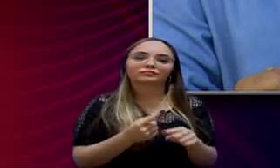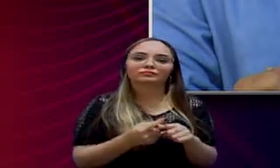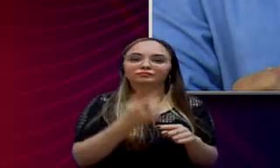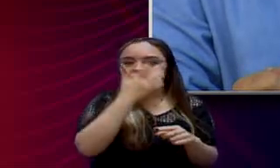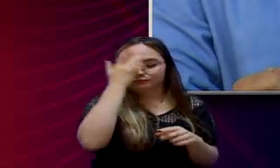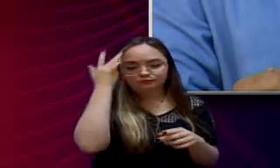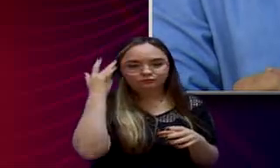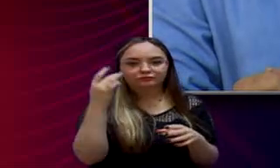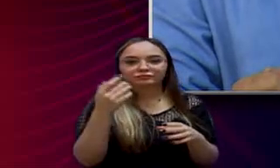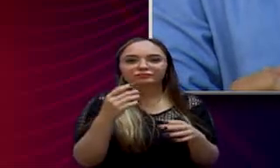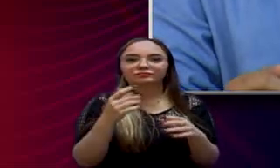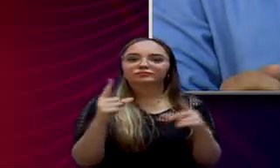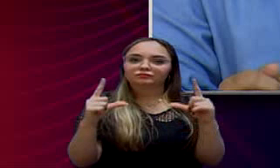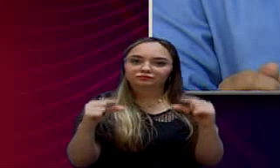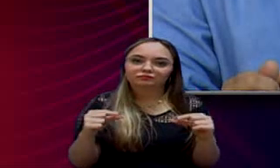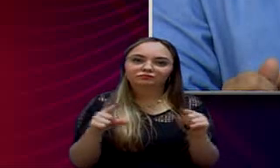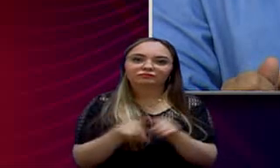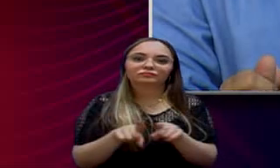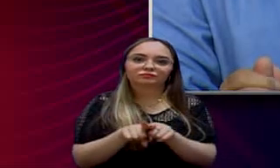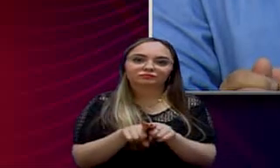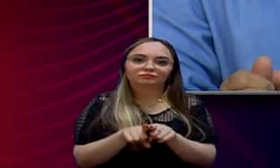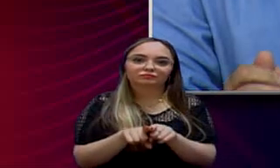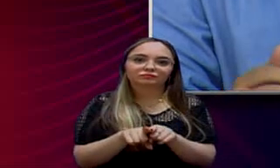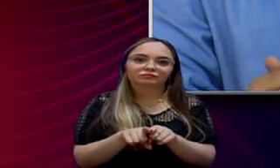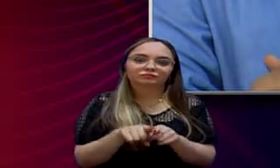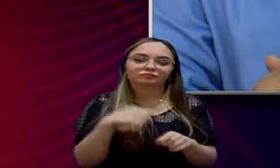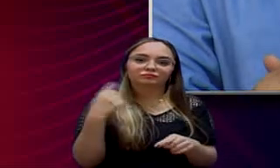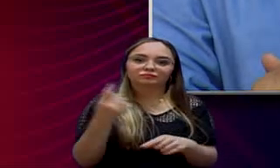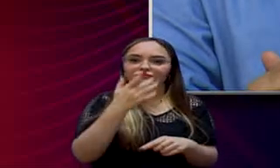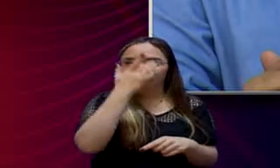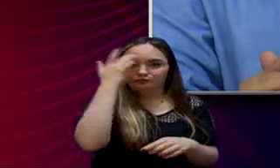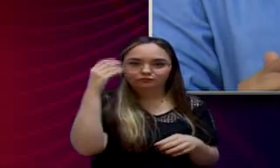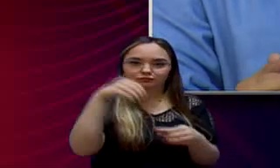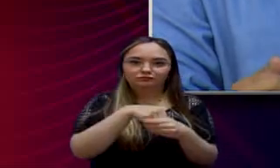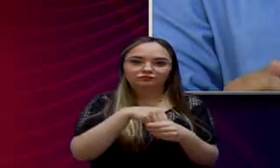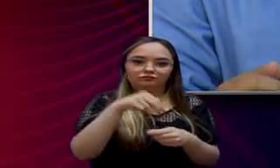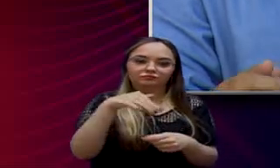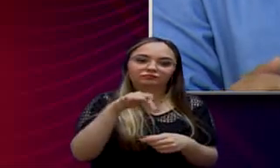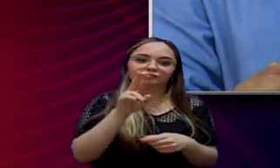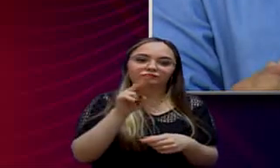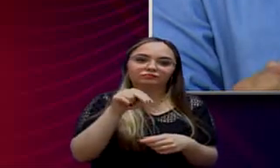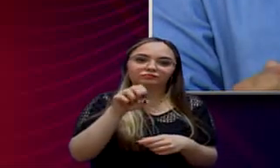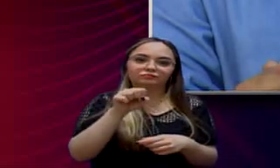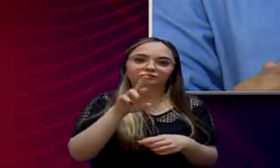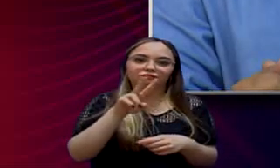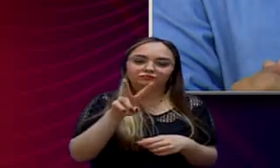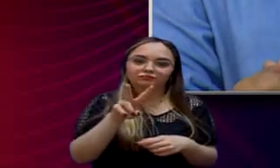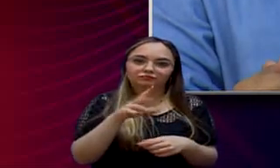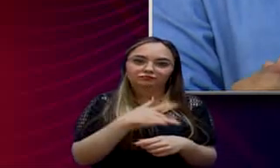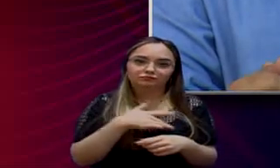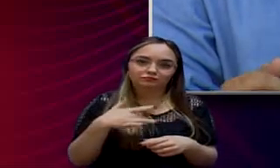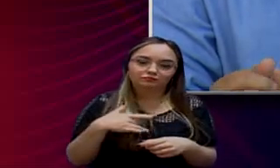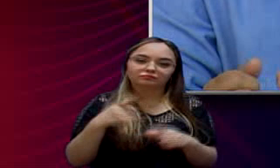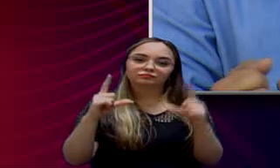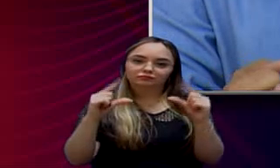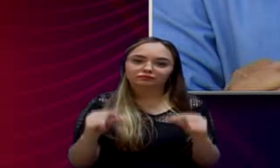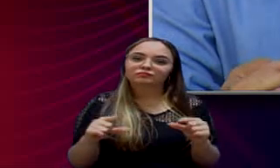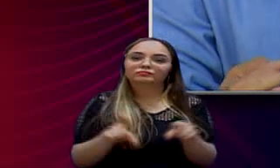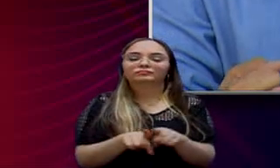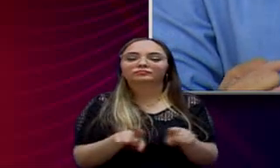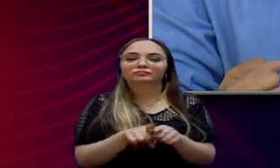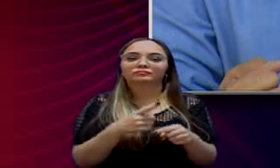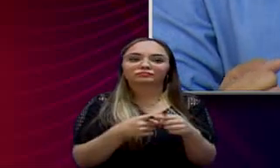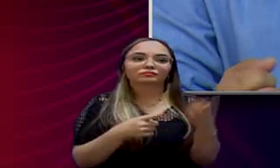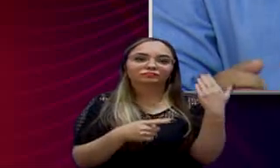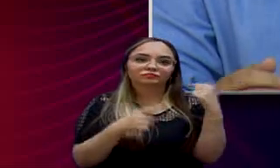atendimento mesmo ao público né aos pacientes dentro da fun Serv saúde ela foi reduzida Eu lembro que